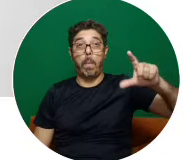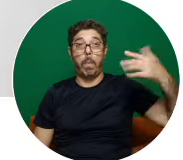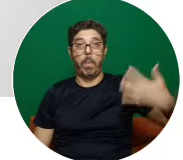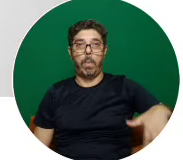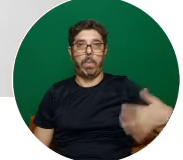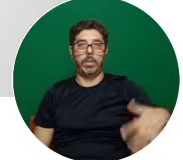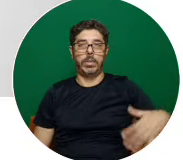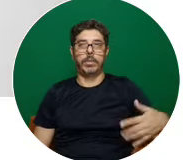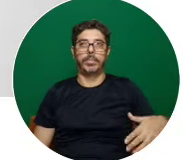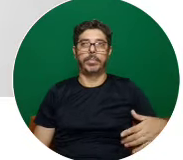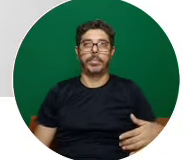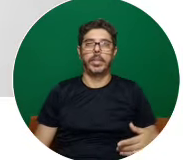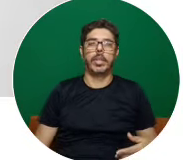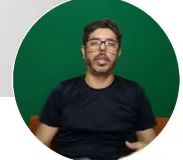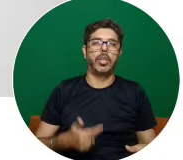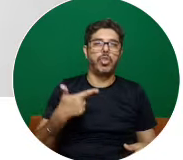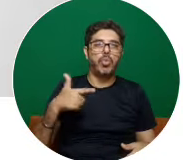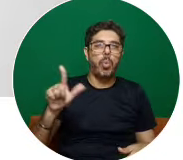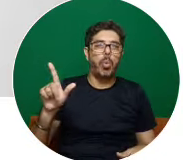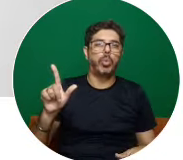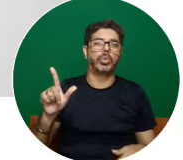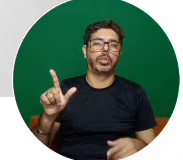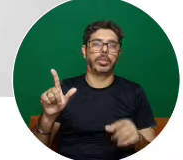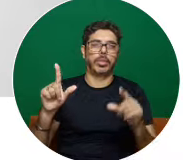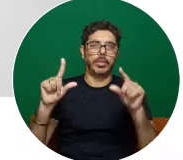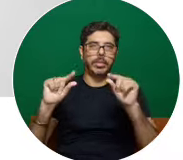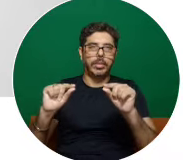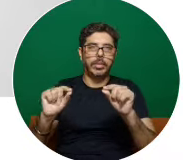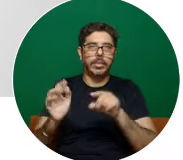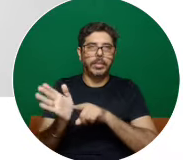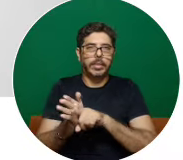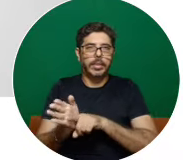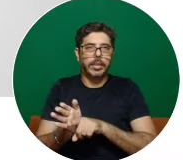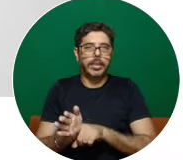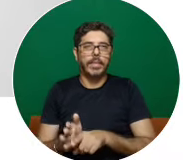de capacitância são dadas em microfarad ou até